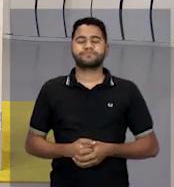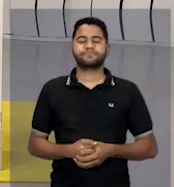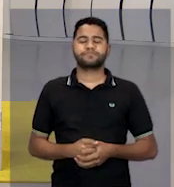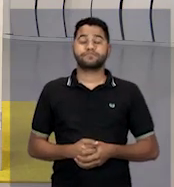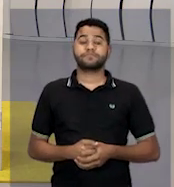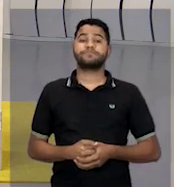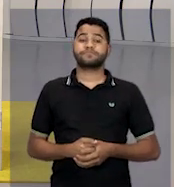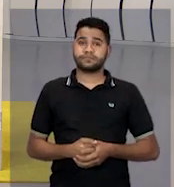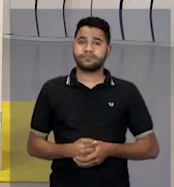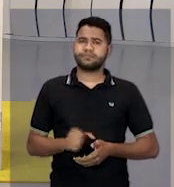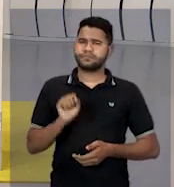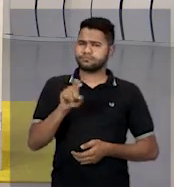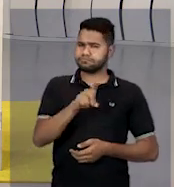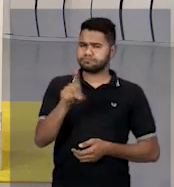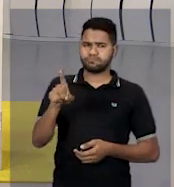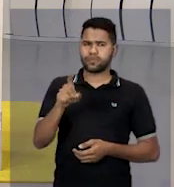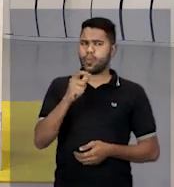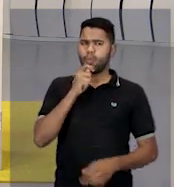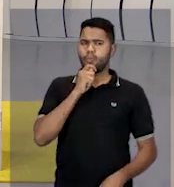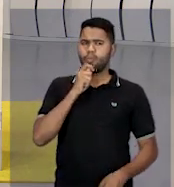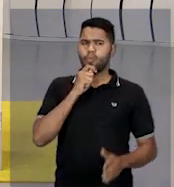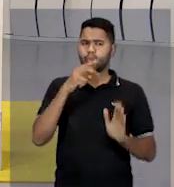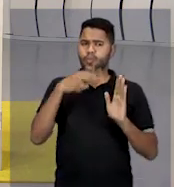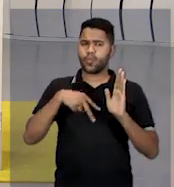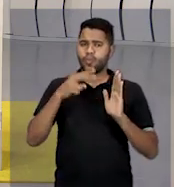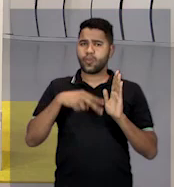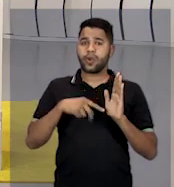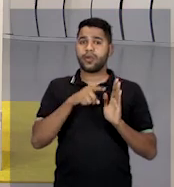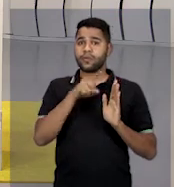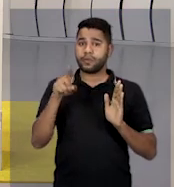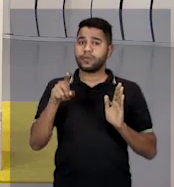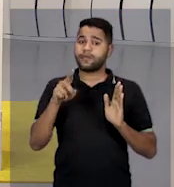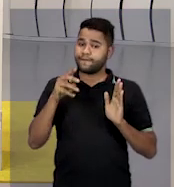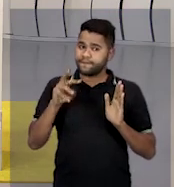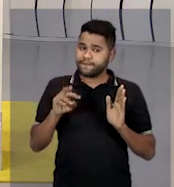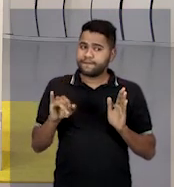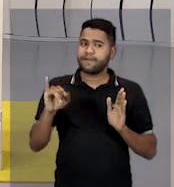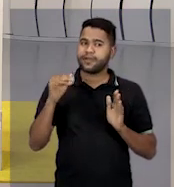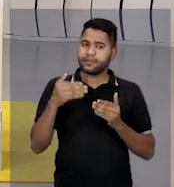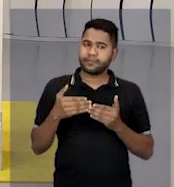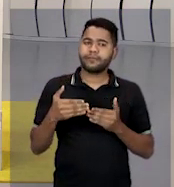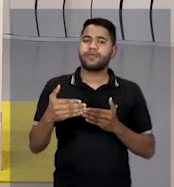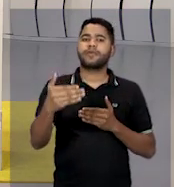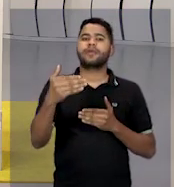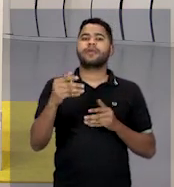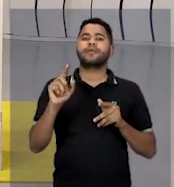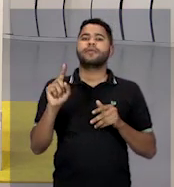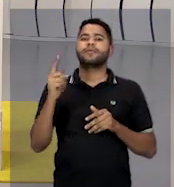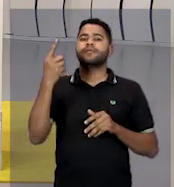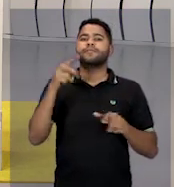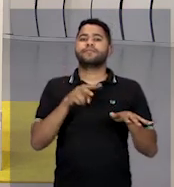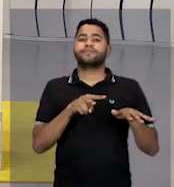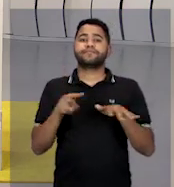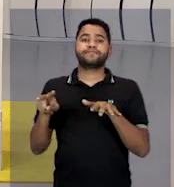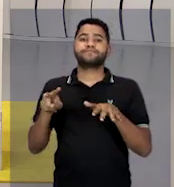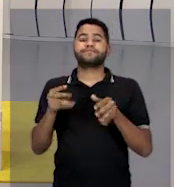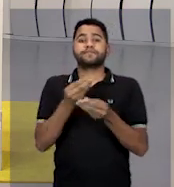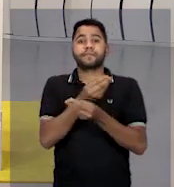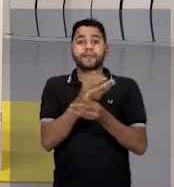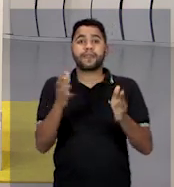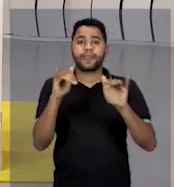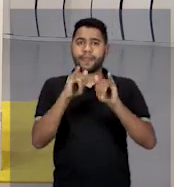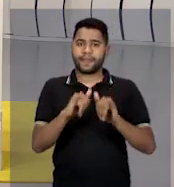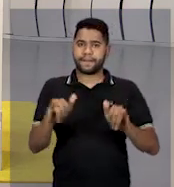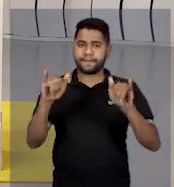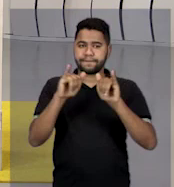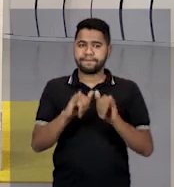Bem, se você não leu, você ainda vai ler. A nossa primeira semana traz uma